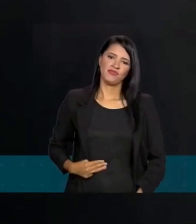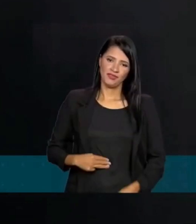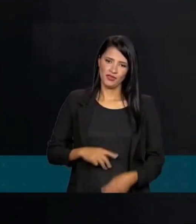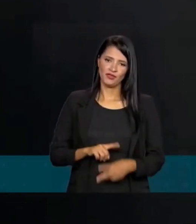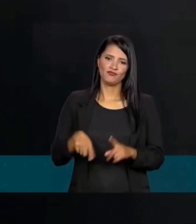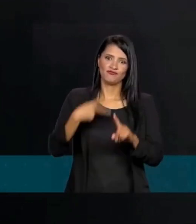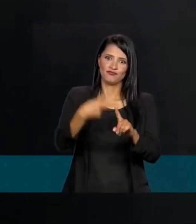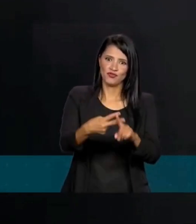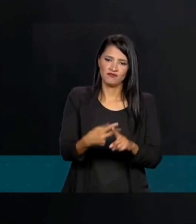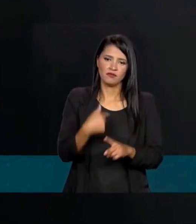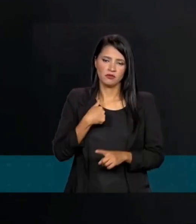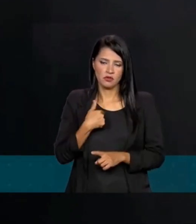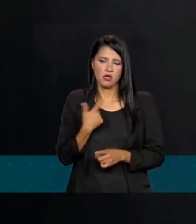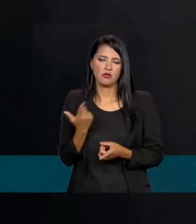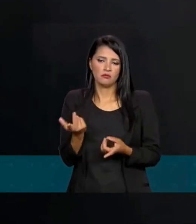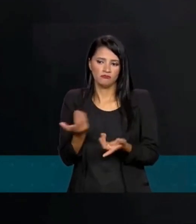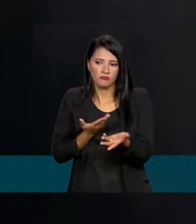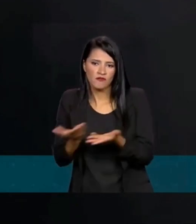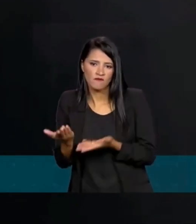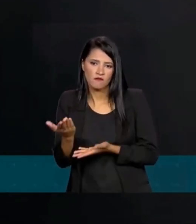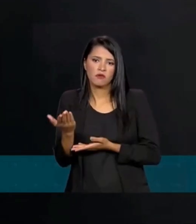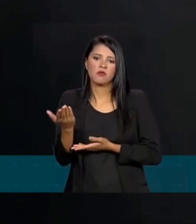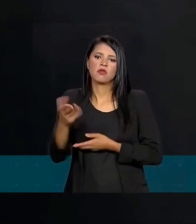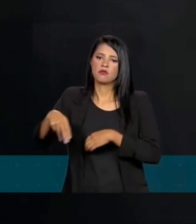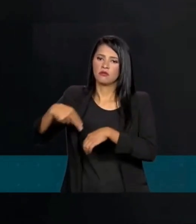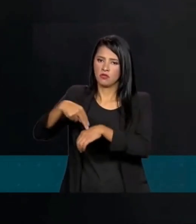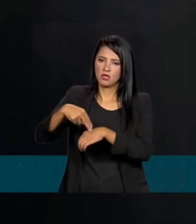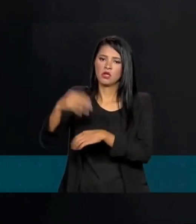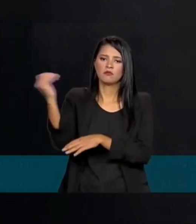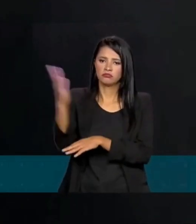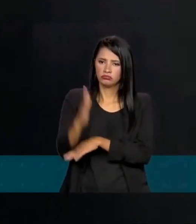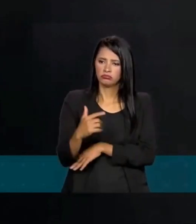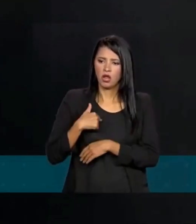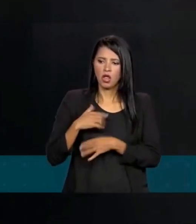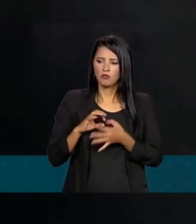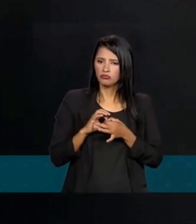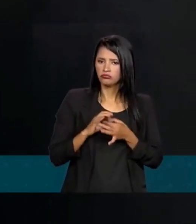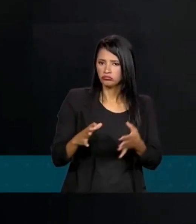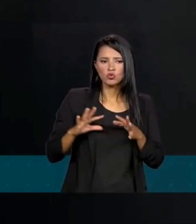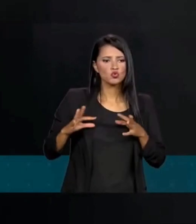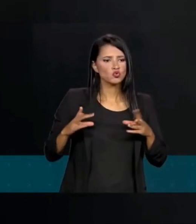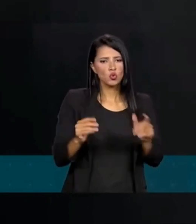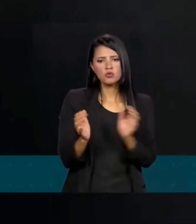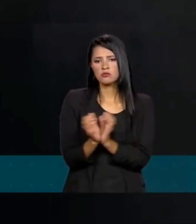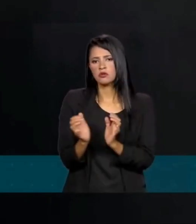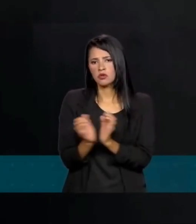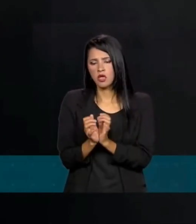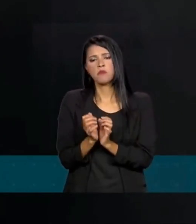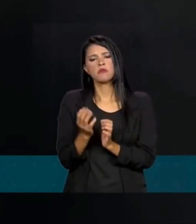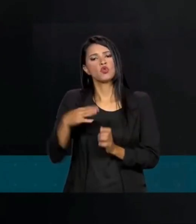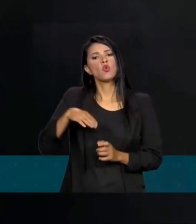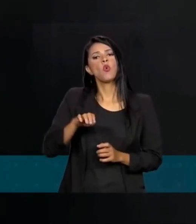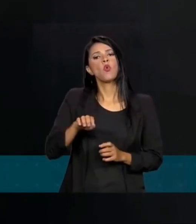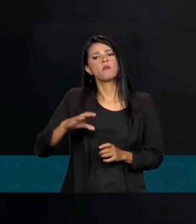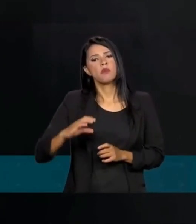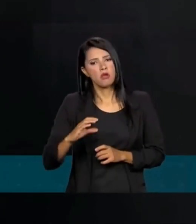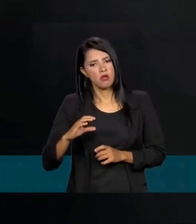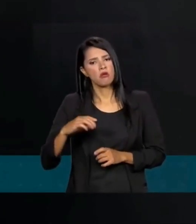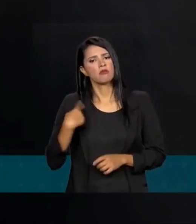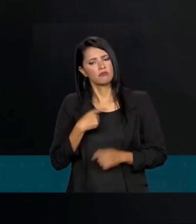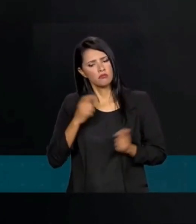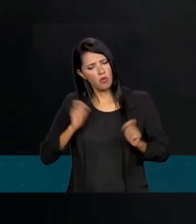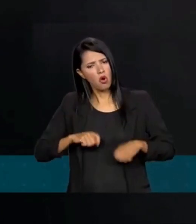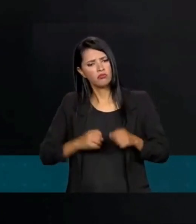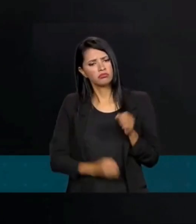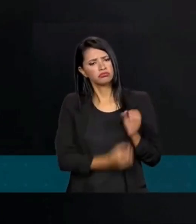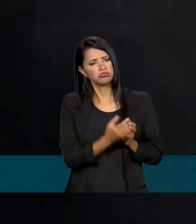brasileiro. Portanto, eu quero aqui me colocar à disposição, como ministro, toda a equipe do Ministério da Educação, para que a gente possa criar as